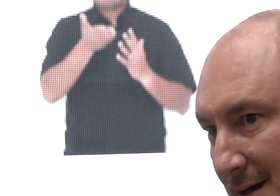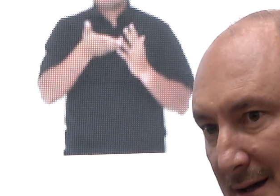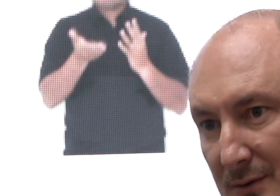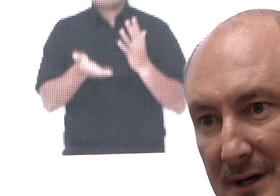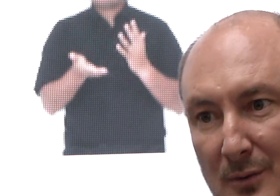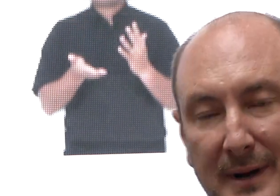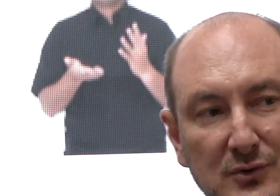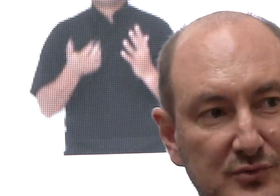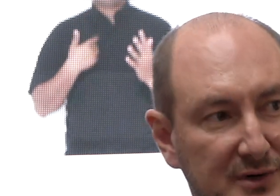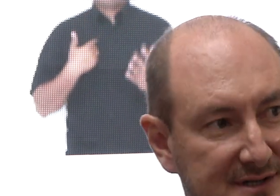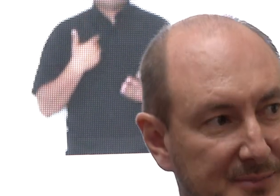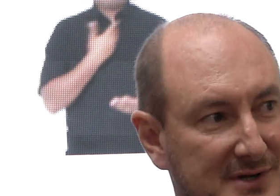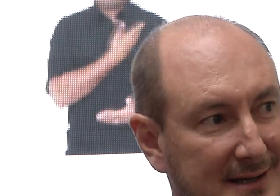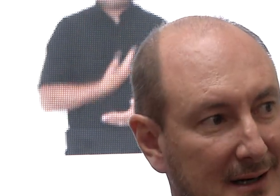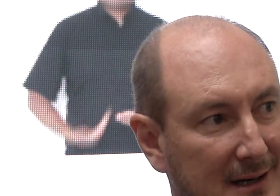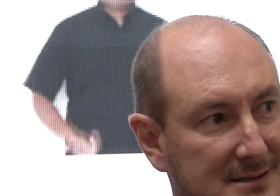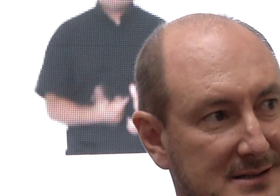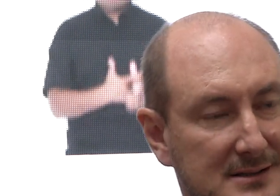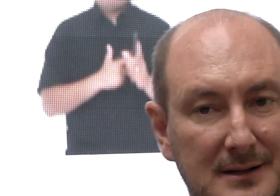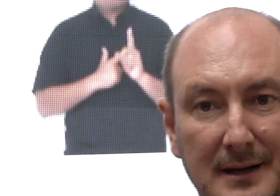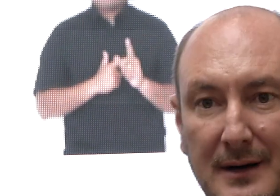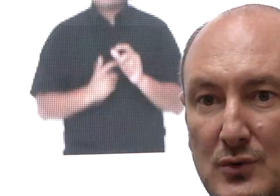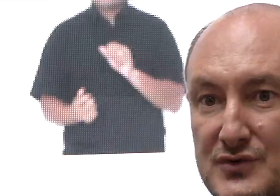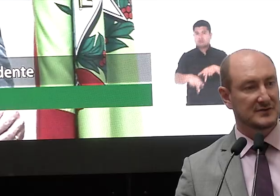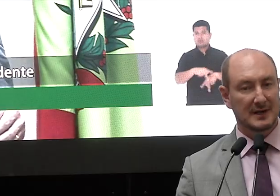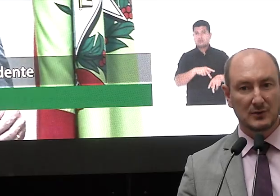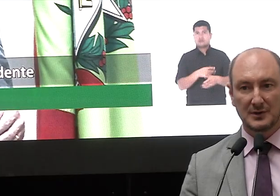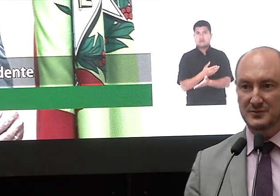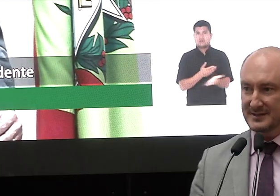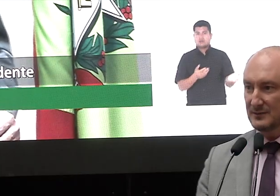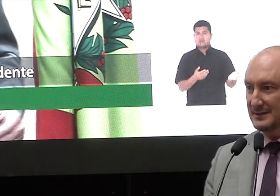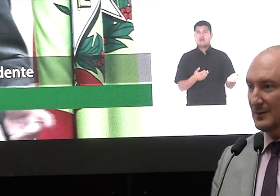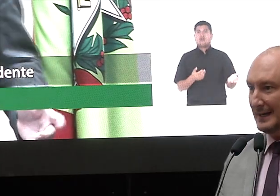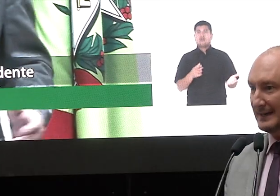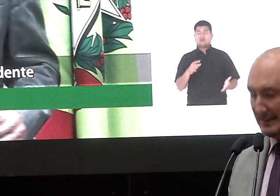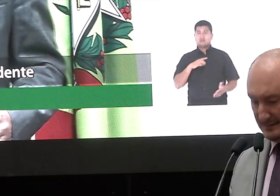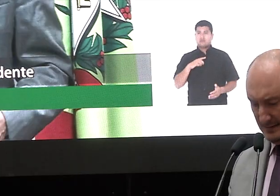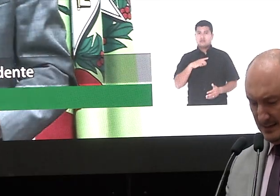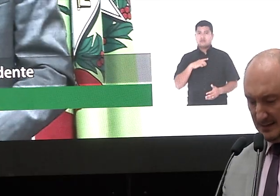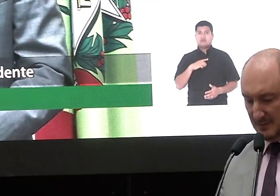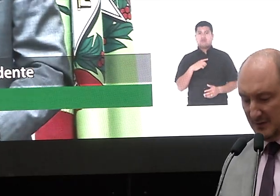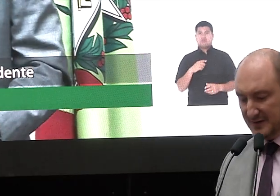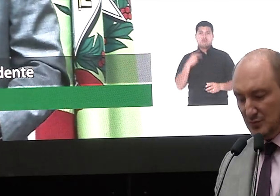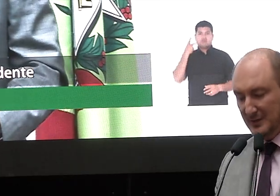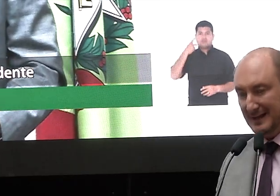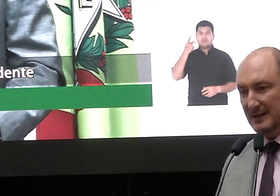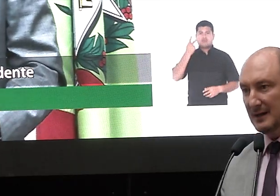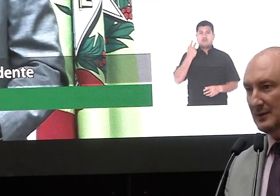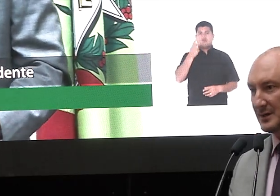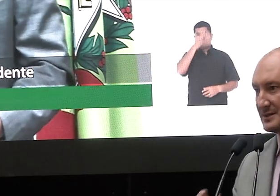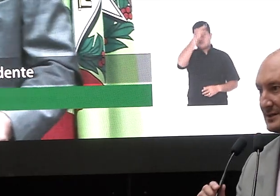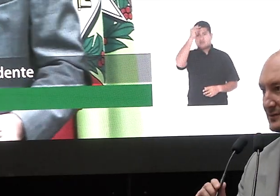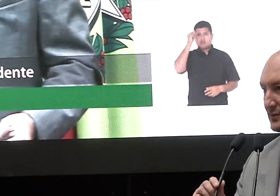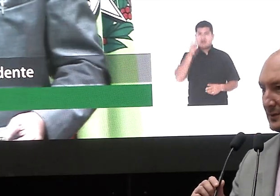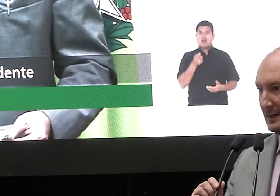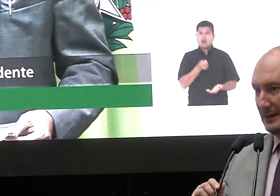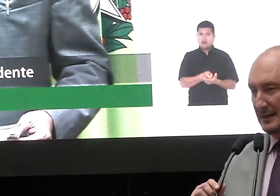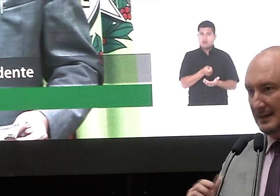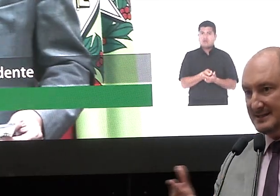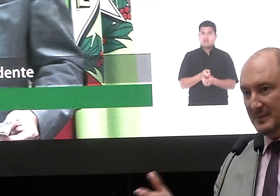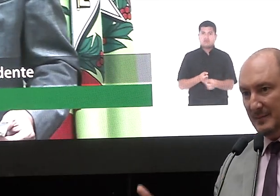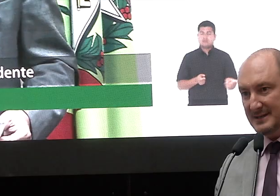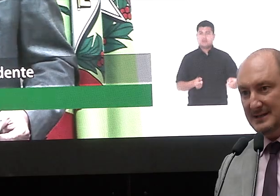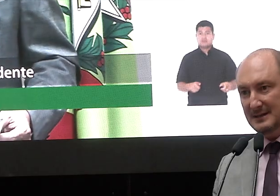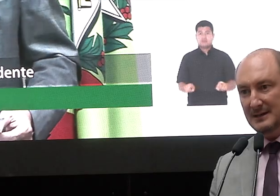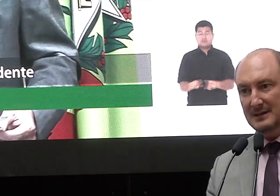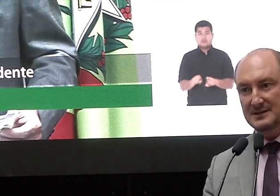das 10 horas da manhã autoridades internacionais do transparência eleitoral e da quest conferência americana que